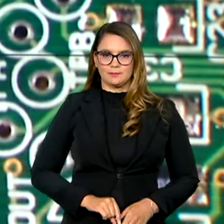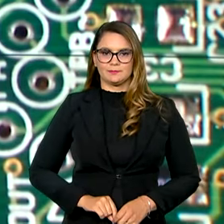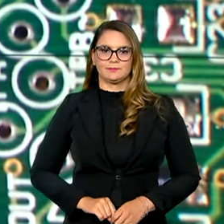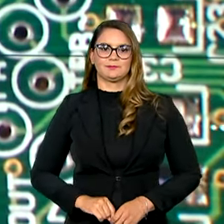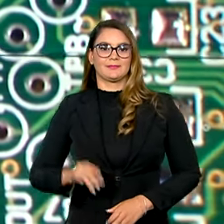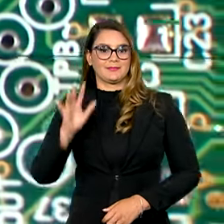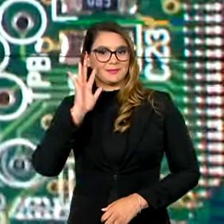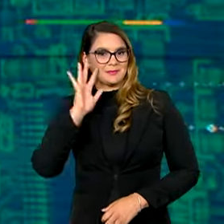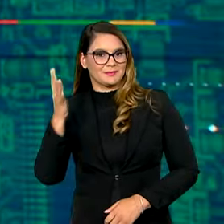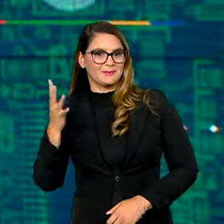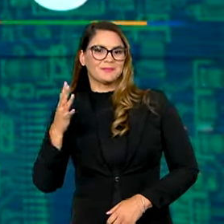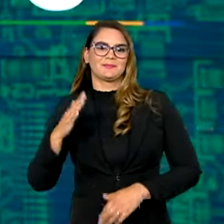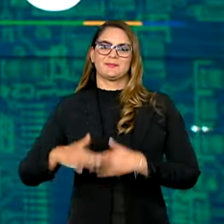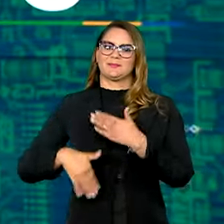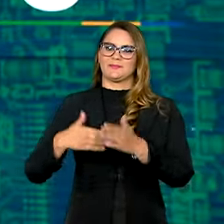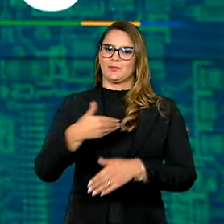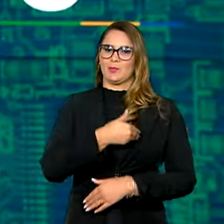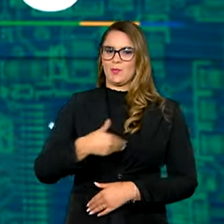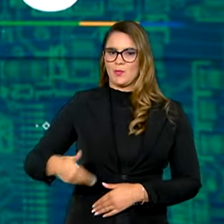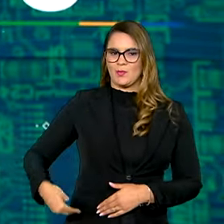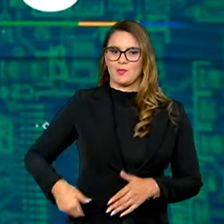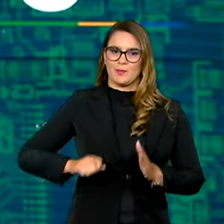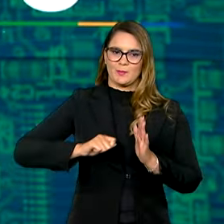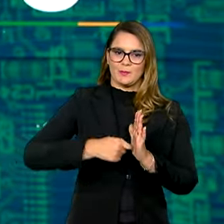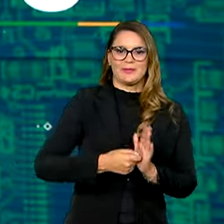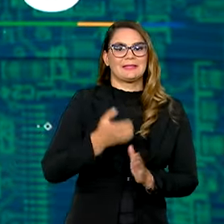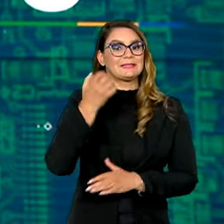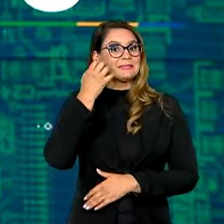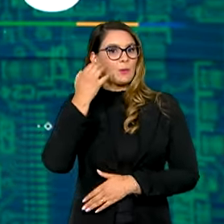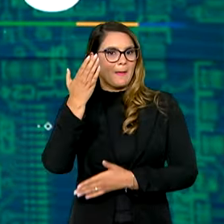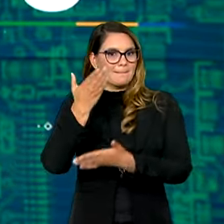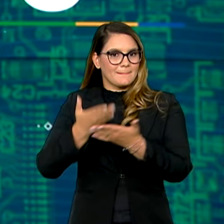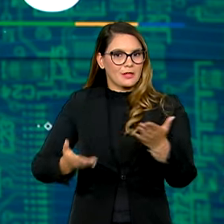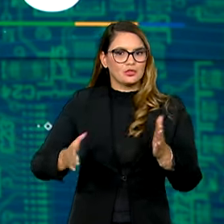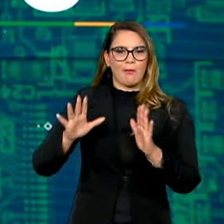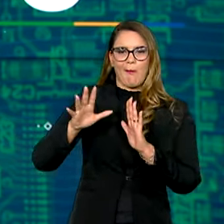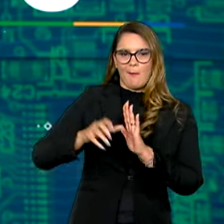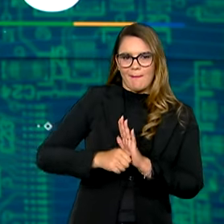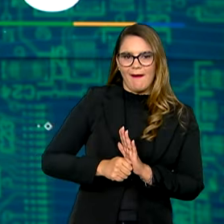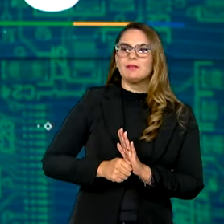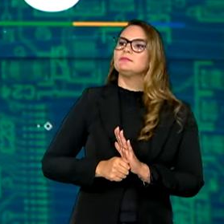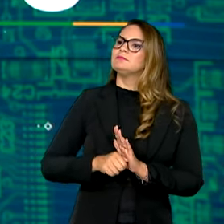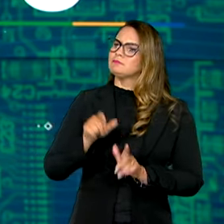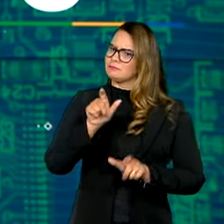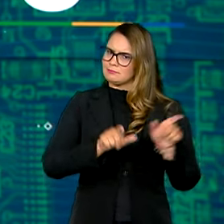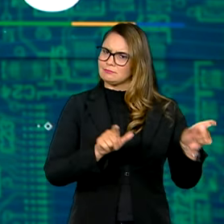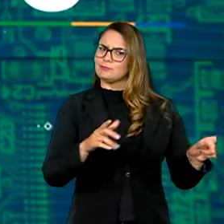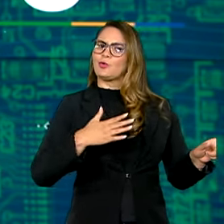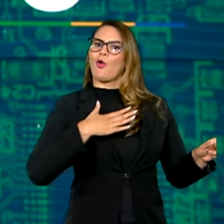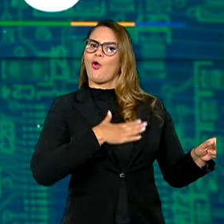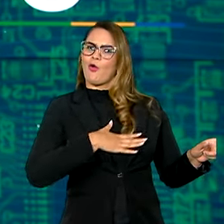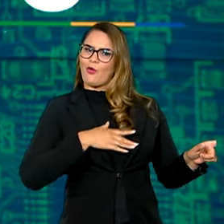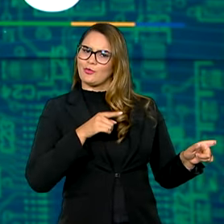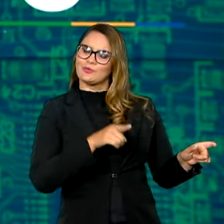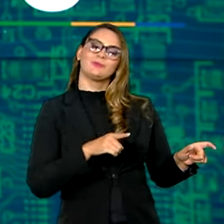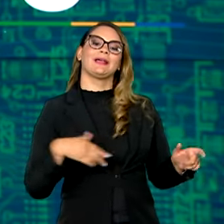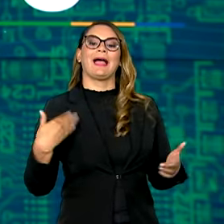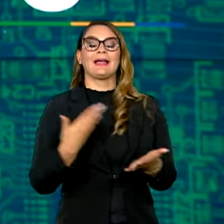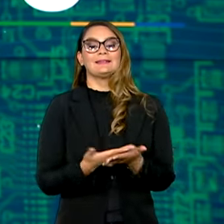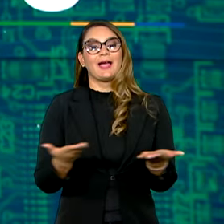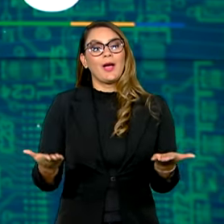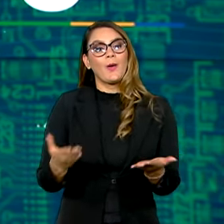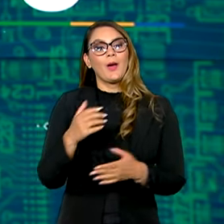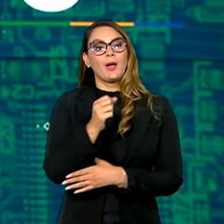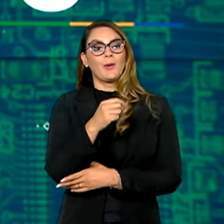uma solução desenvolvida pelo governo para bloquear celulares perdidos ou Roubados caiu no gosto do cidadão